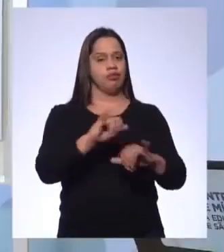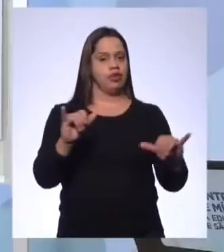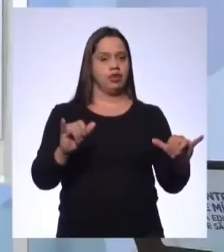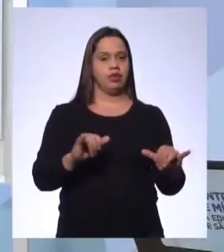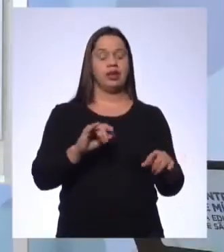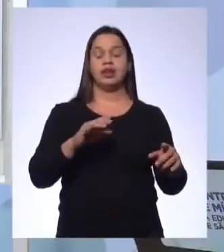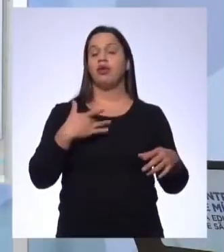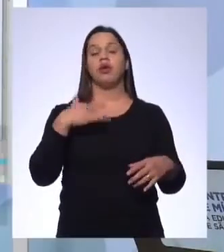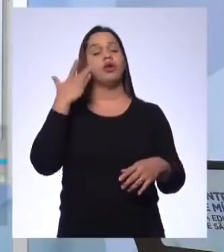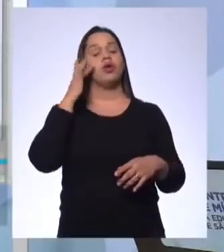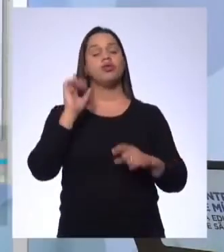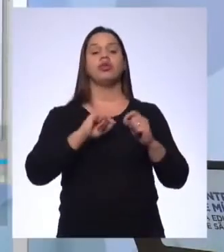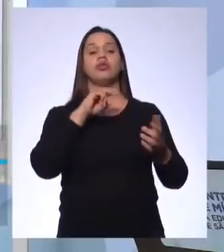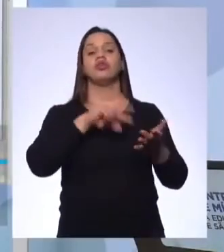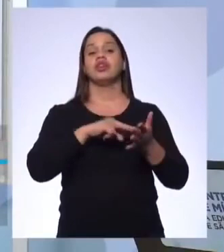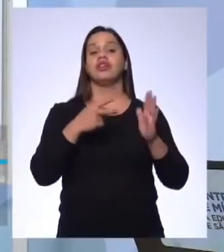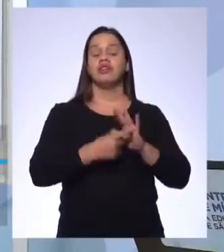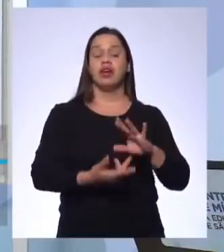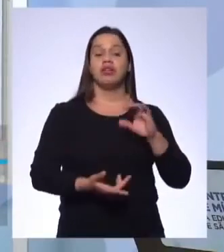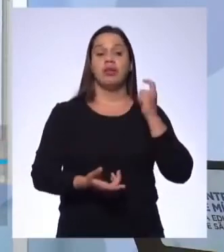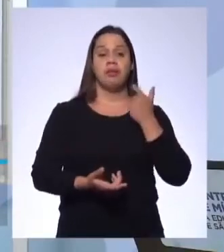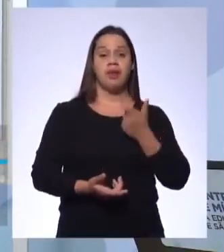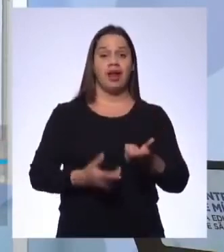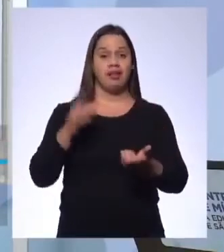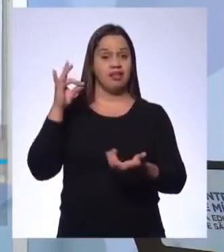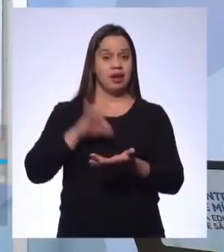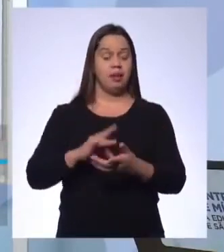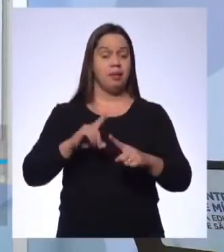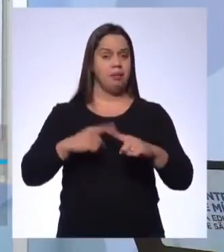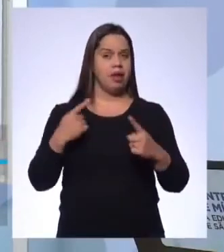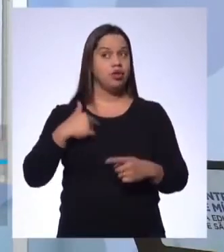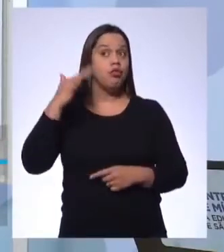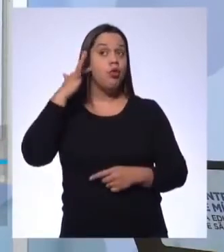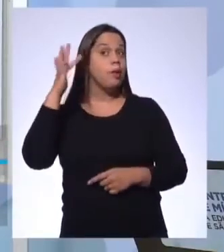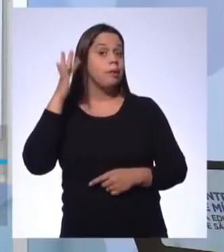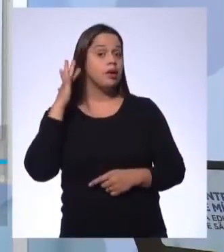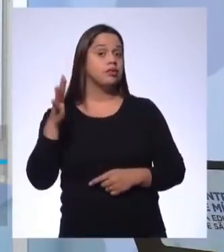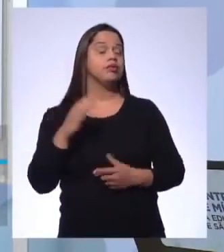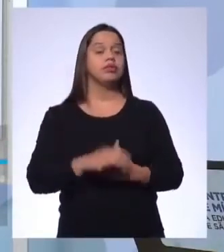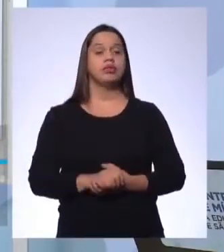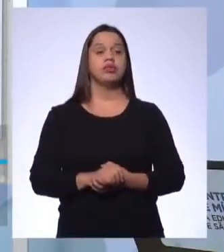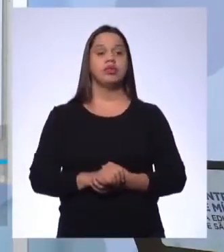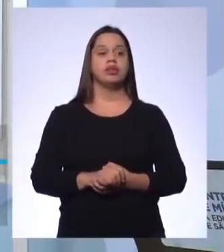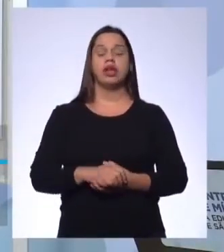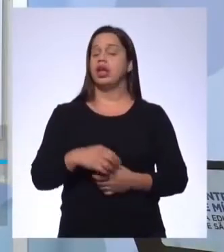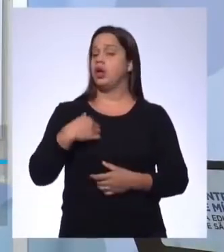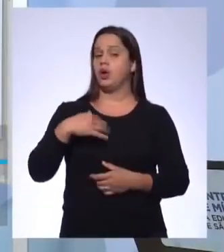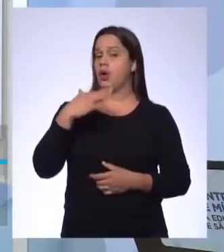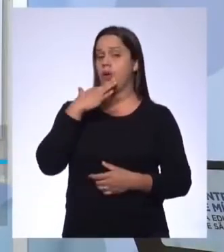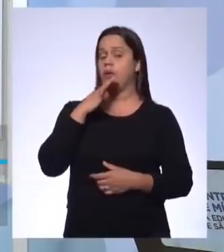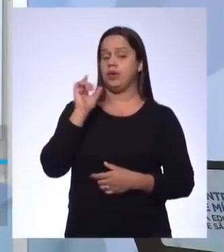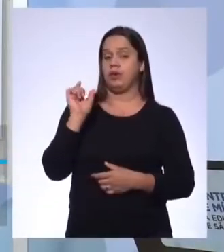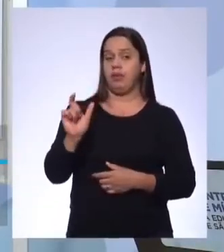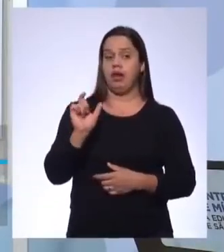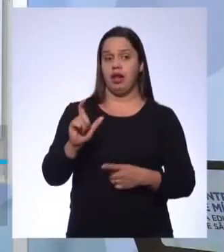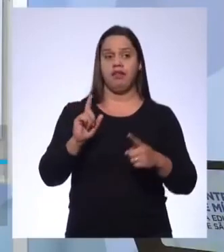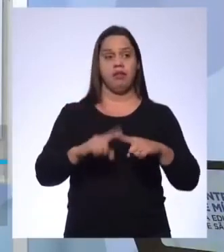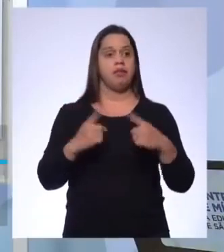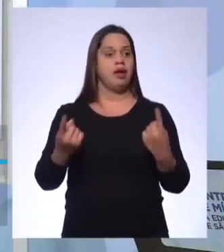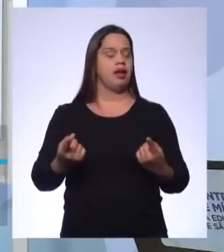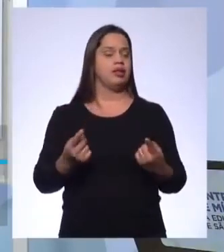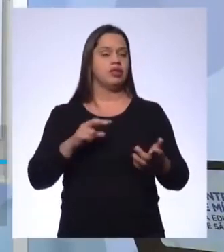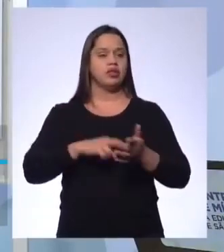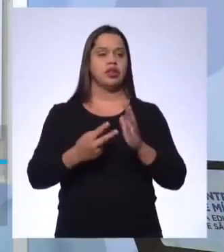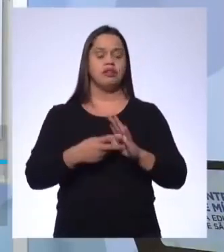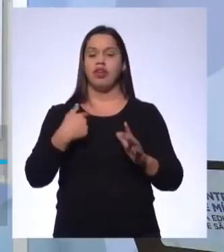o significado da palavra exatamente, mas eu vou fazer uma inferência e eu não conhecer essa palavra não vai fazer